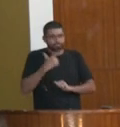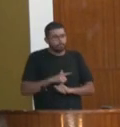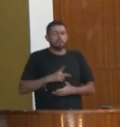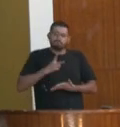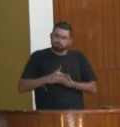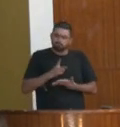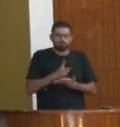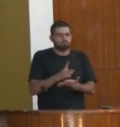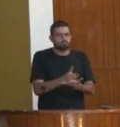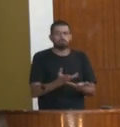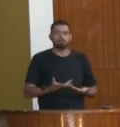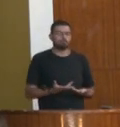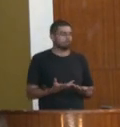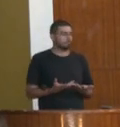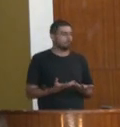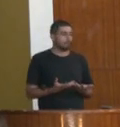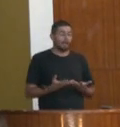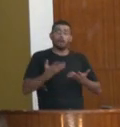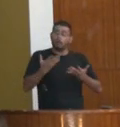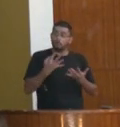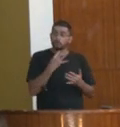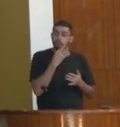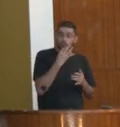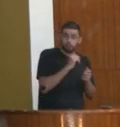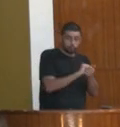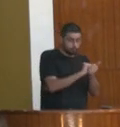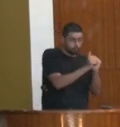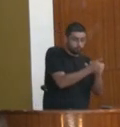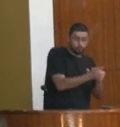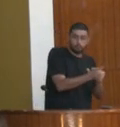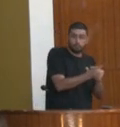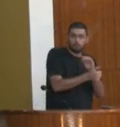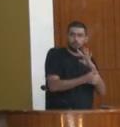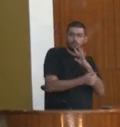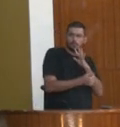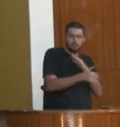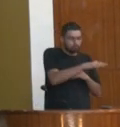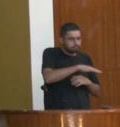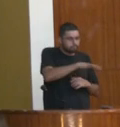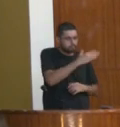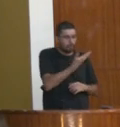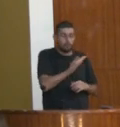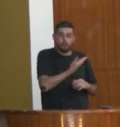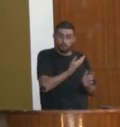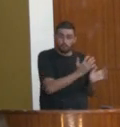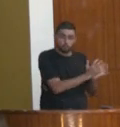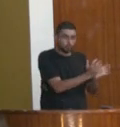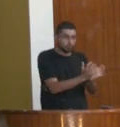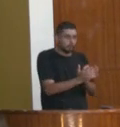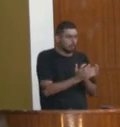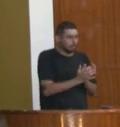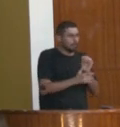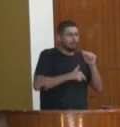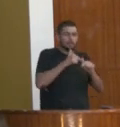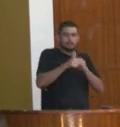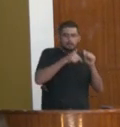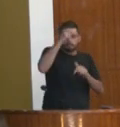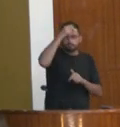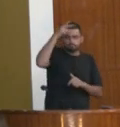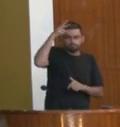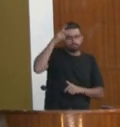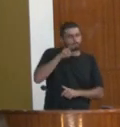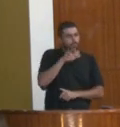Através da reabilitação, eu conheci o esporte, conheci os companheiros, comecei a militar. Quando eu fui trabalhar na prefeitura do